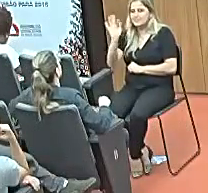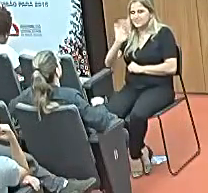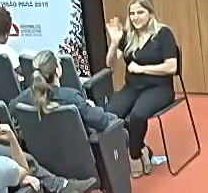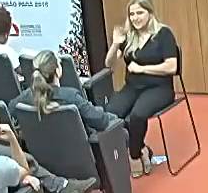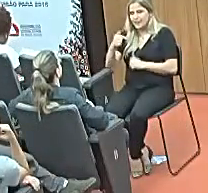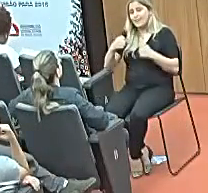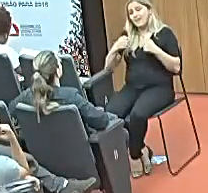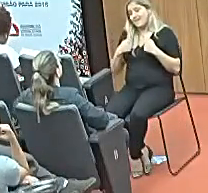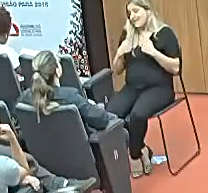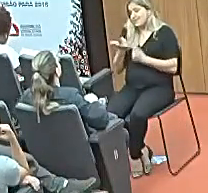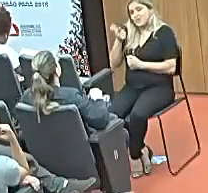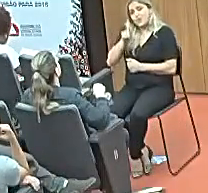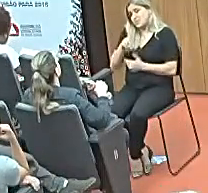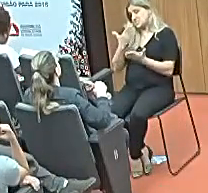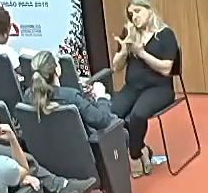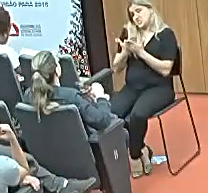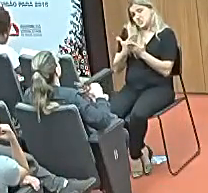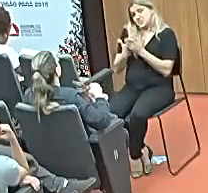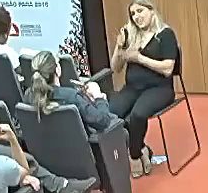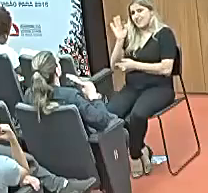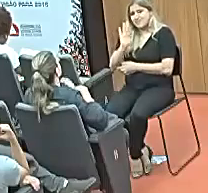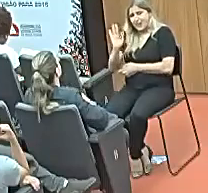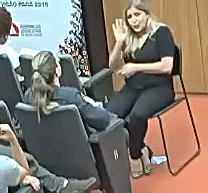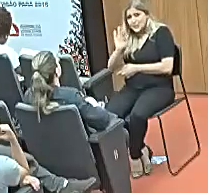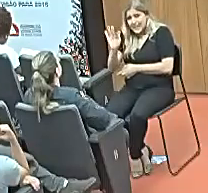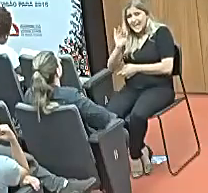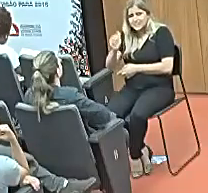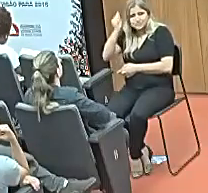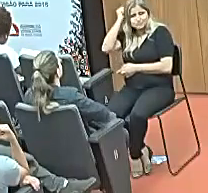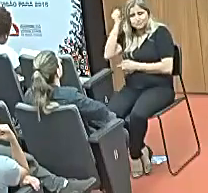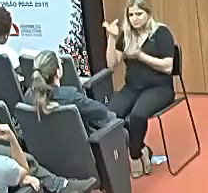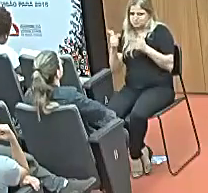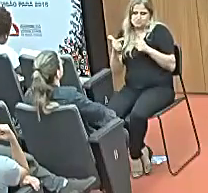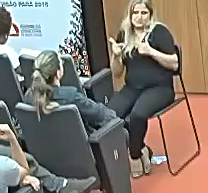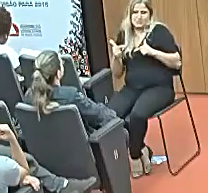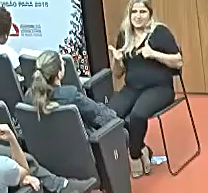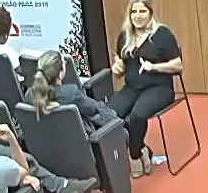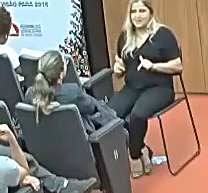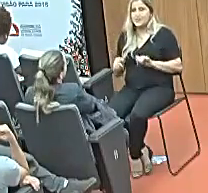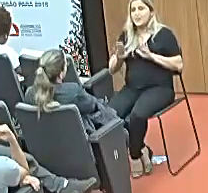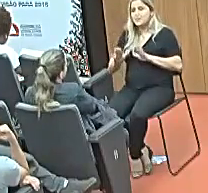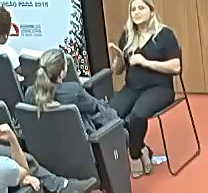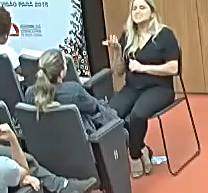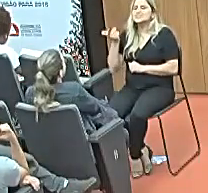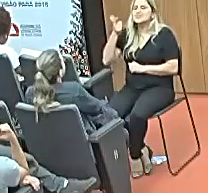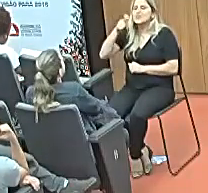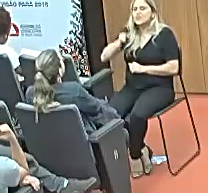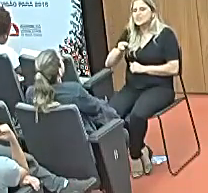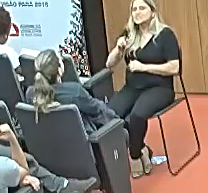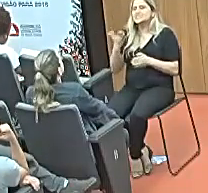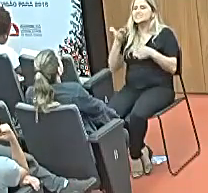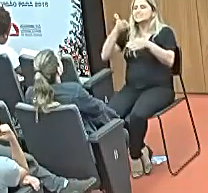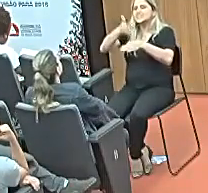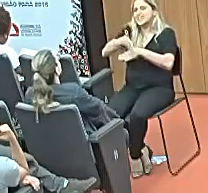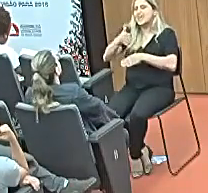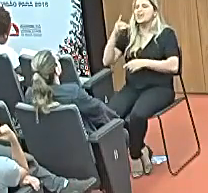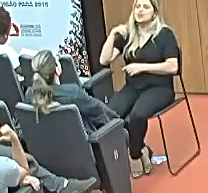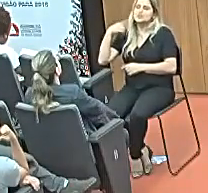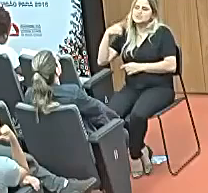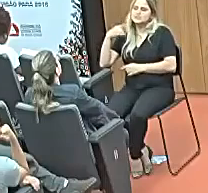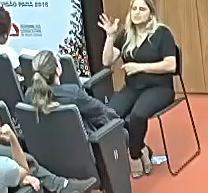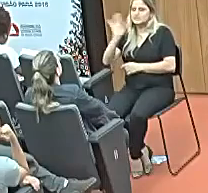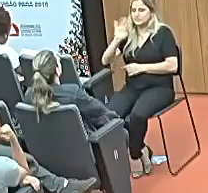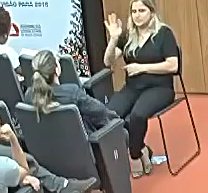estudar e fazer uma faculdade chegar no congresso nacional para defender o nosso povo do